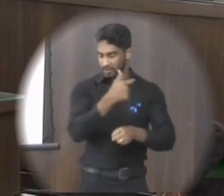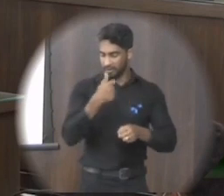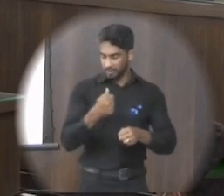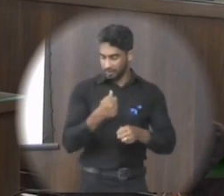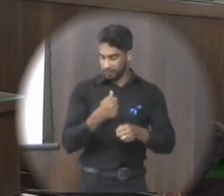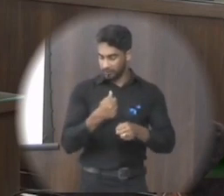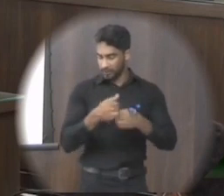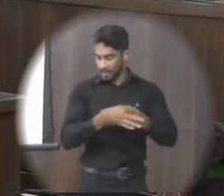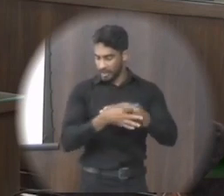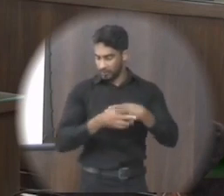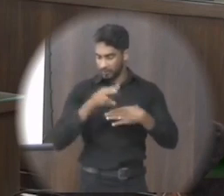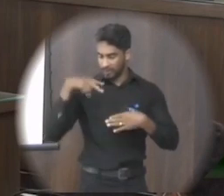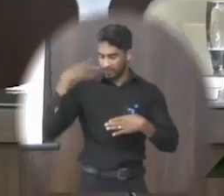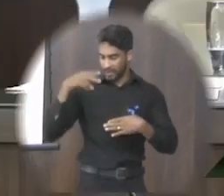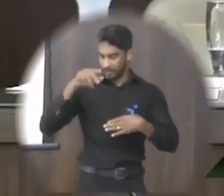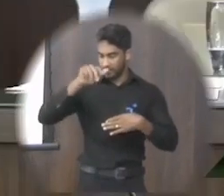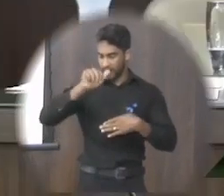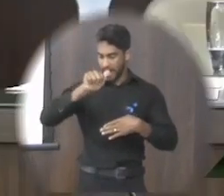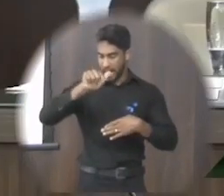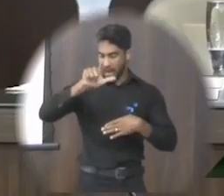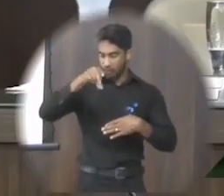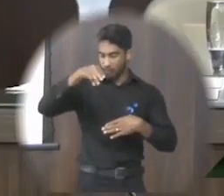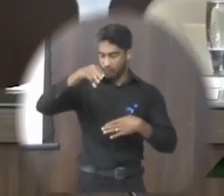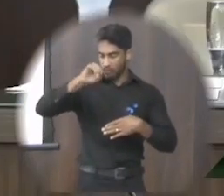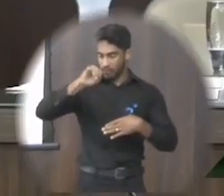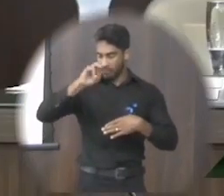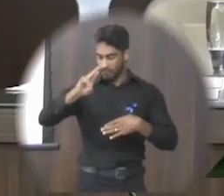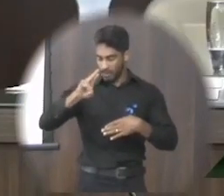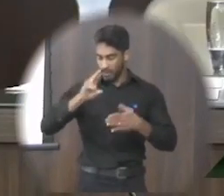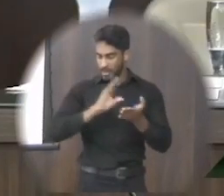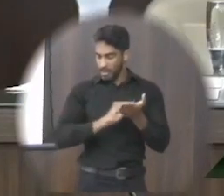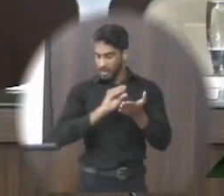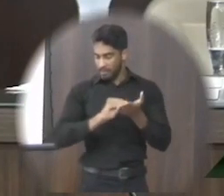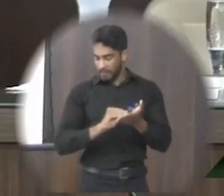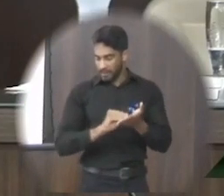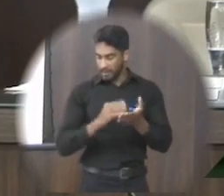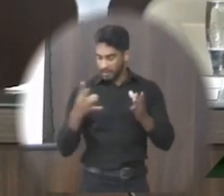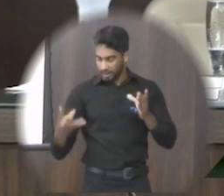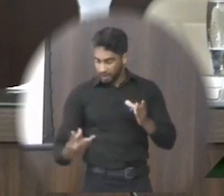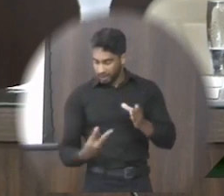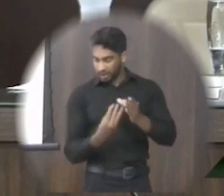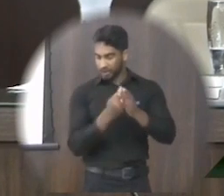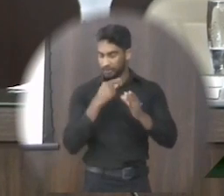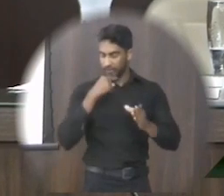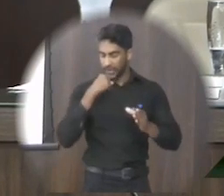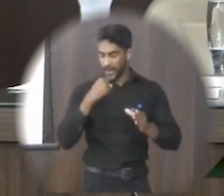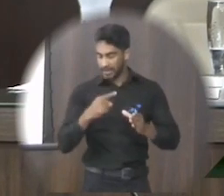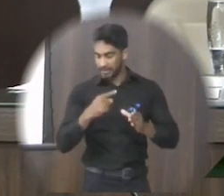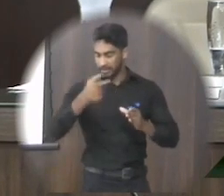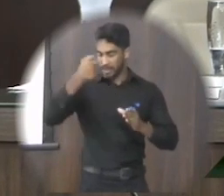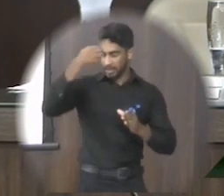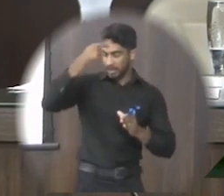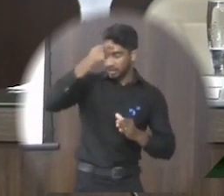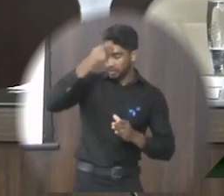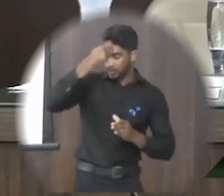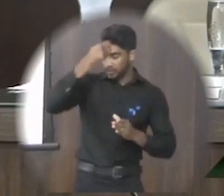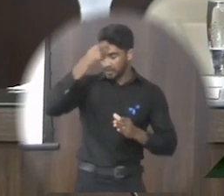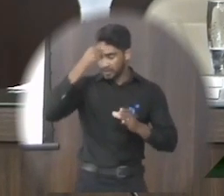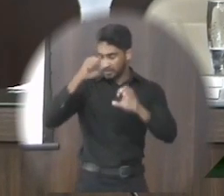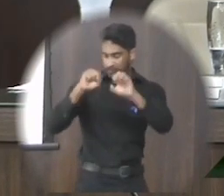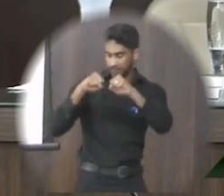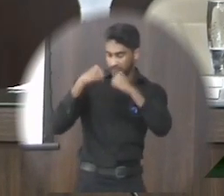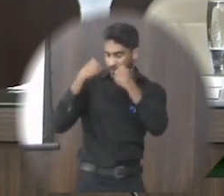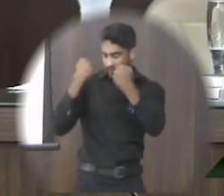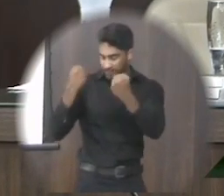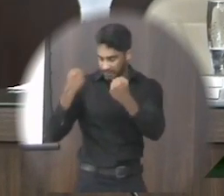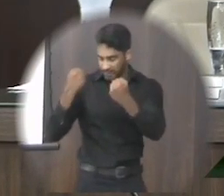077/2021. Autoria, vereador Almir Dias Santos. Ementa. Institui a Semana Municipal de Conscientização, Prevenção e Combate